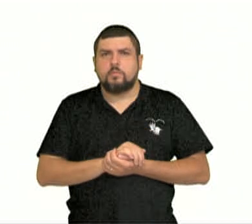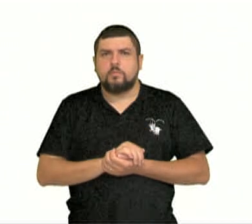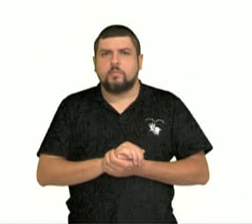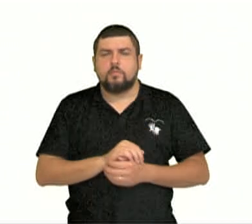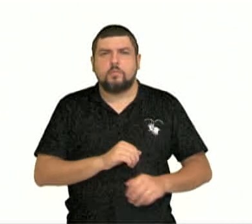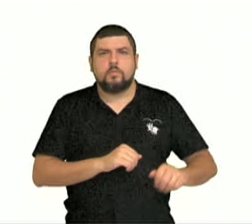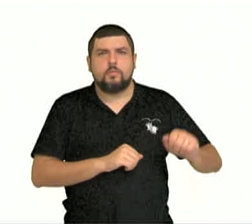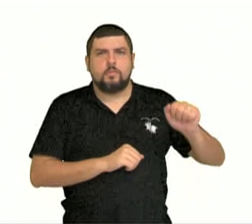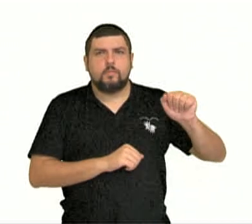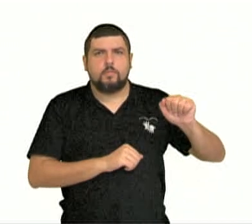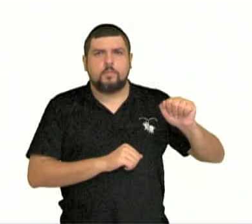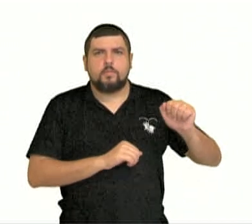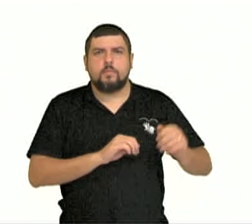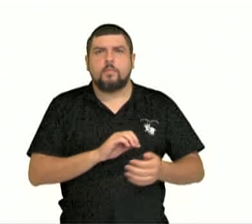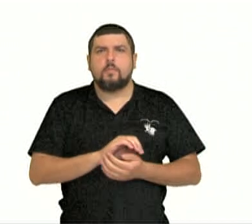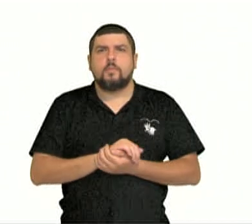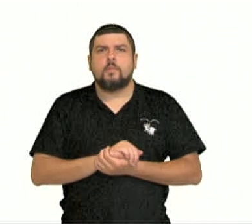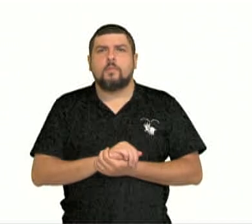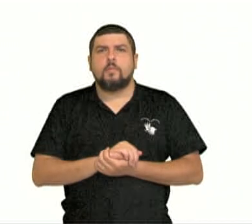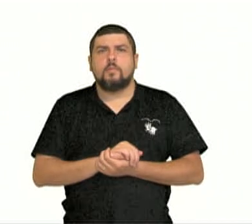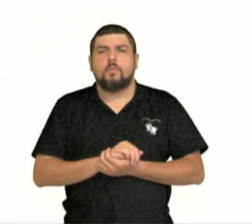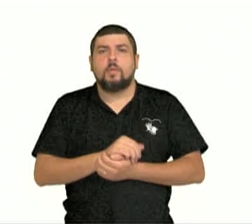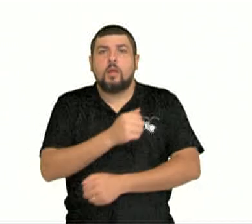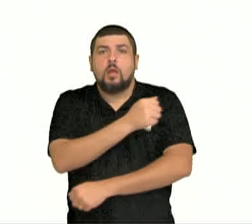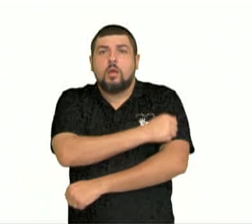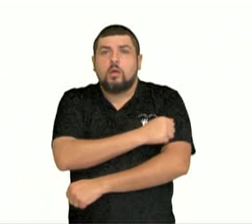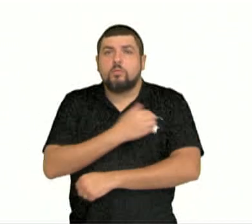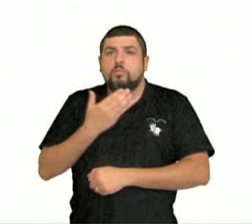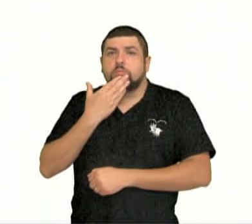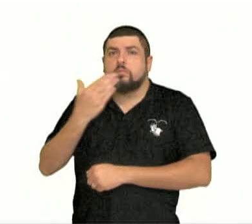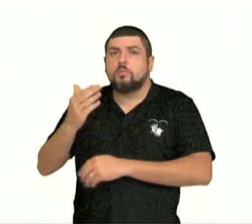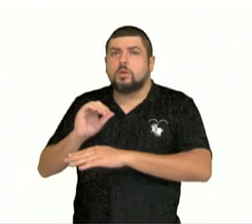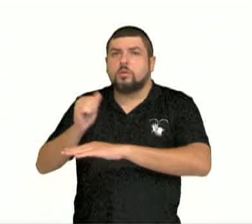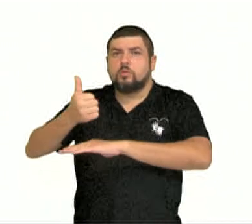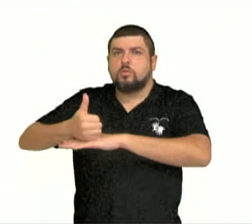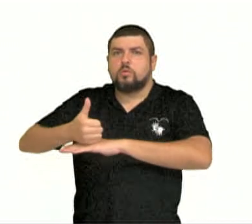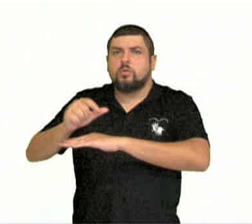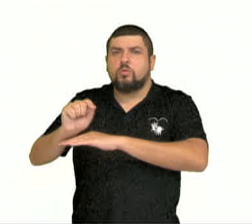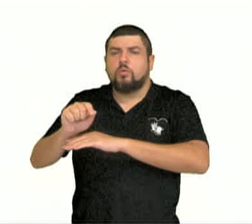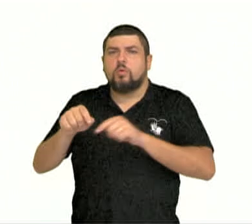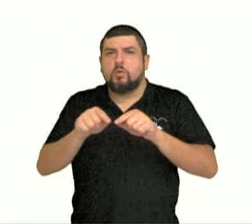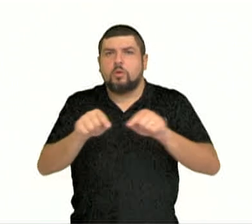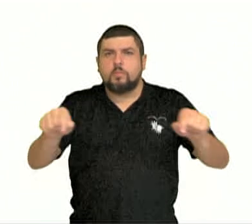A. Aluno solicitando a direção da escola, a quadra da